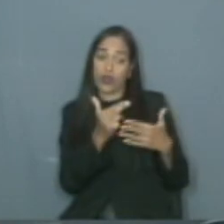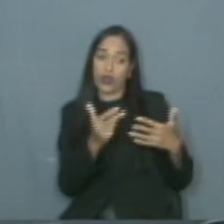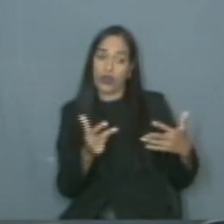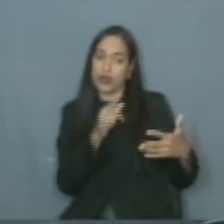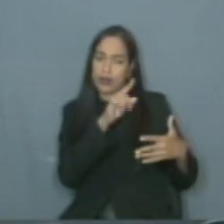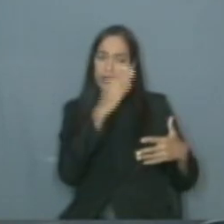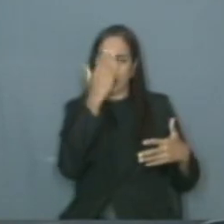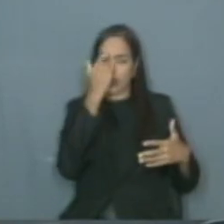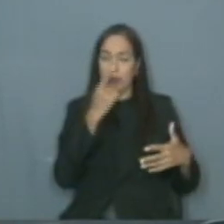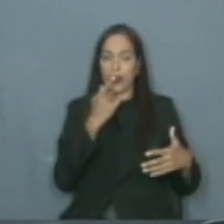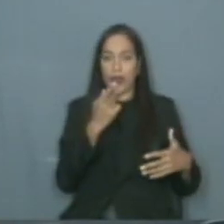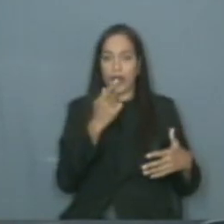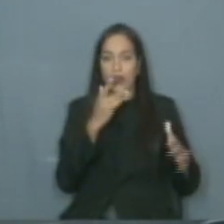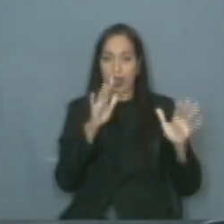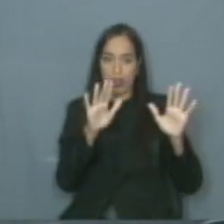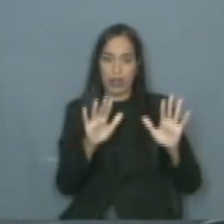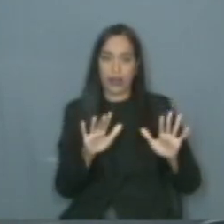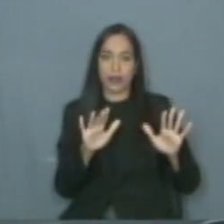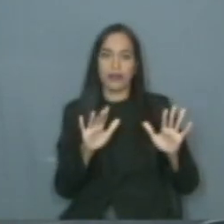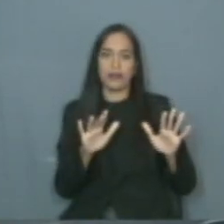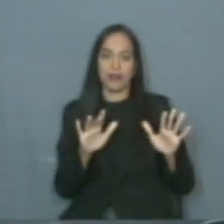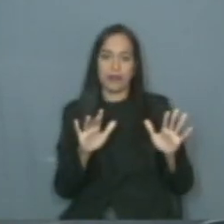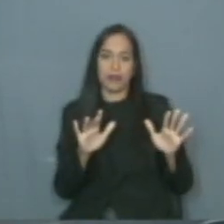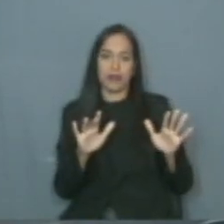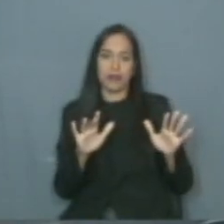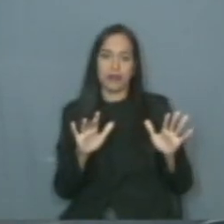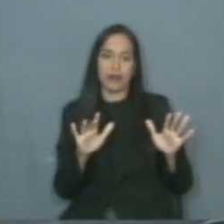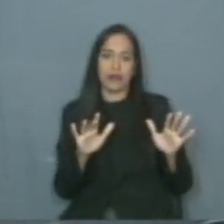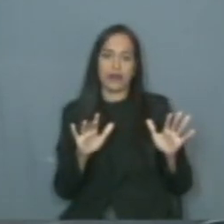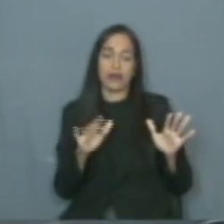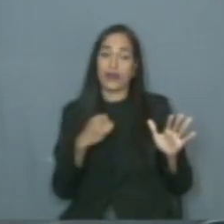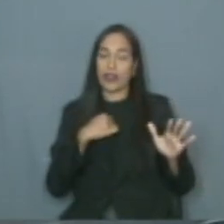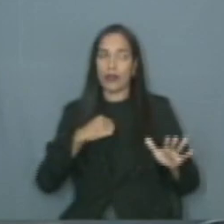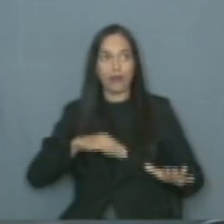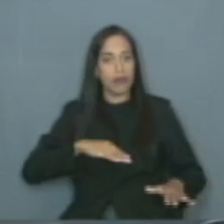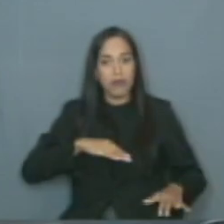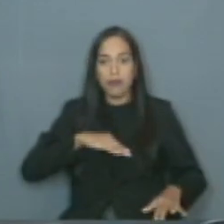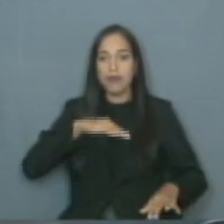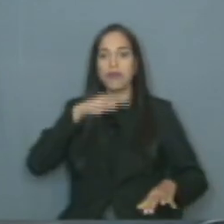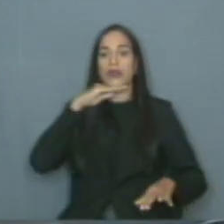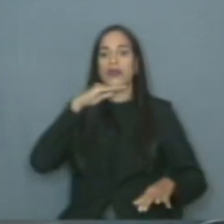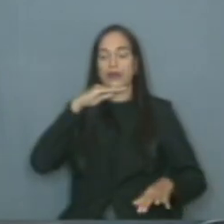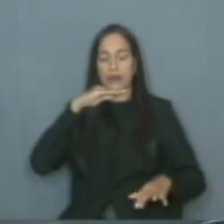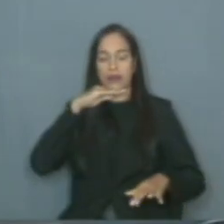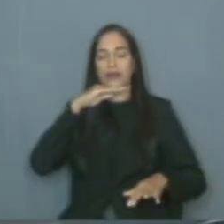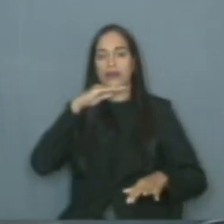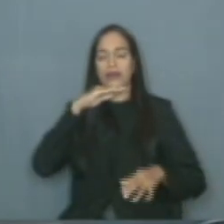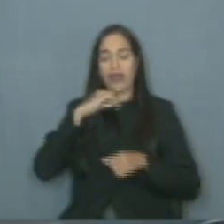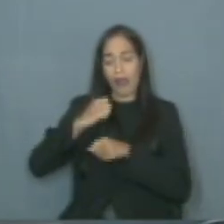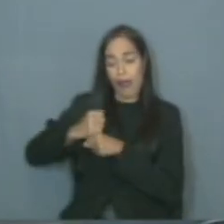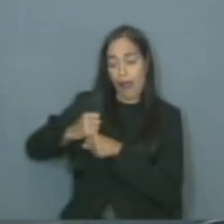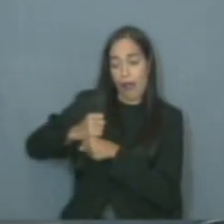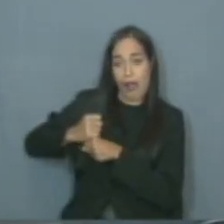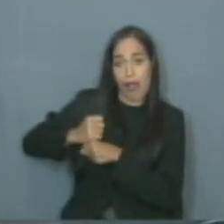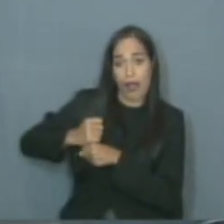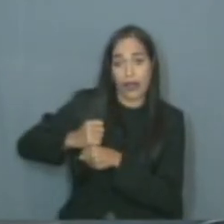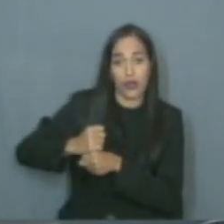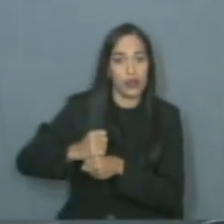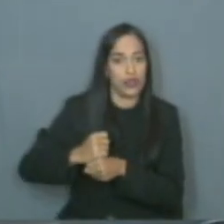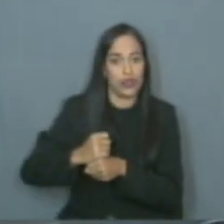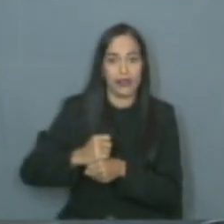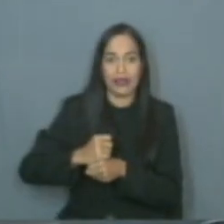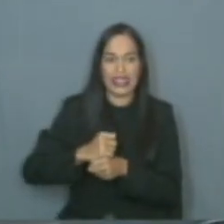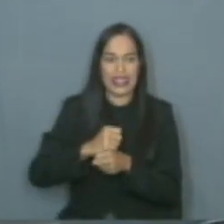isso, eu falei de uma forma de quem não aguenta mais, né, tantos anos de